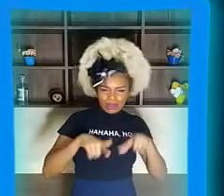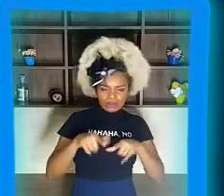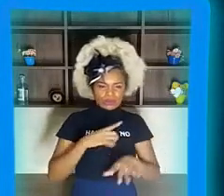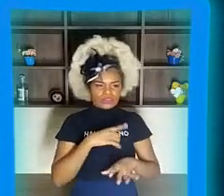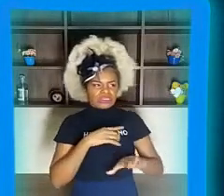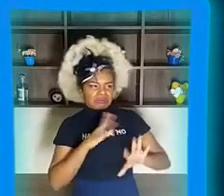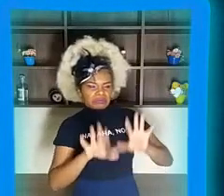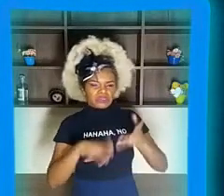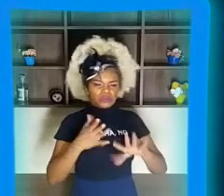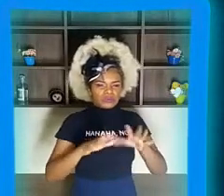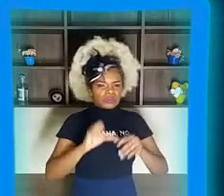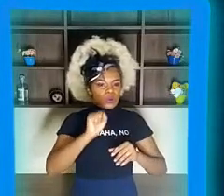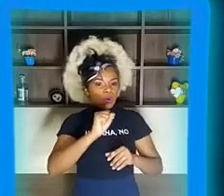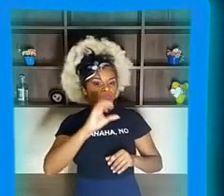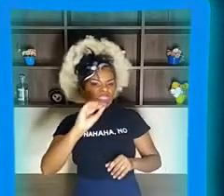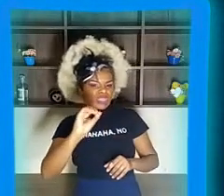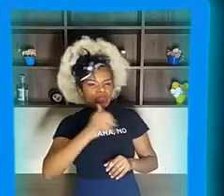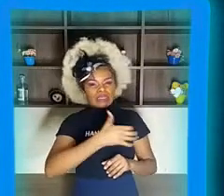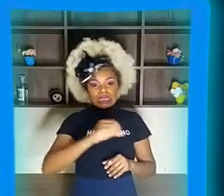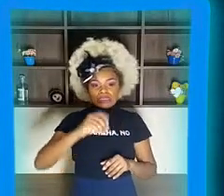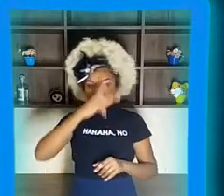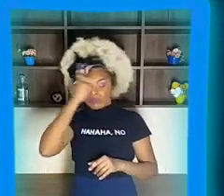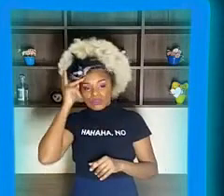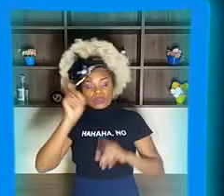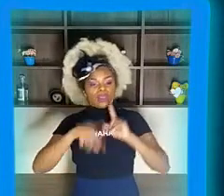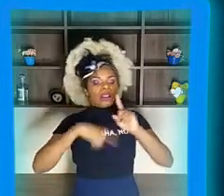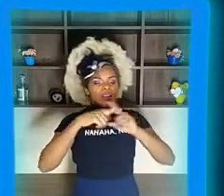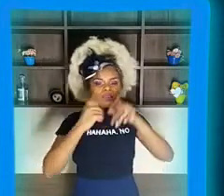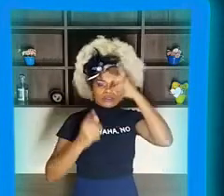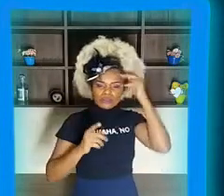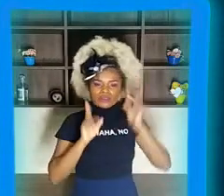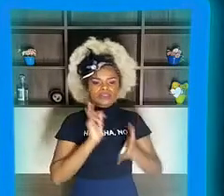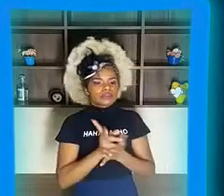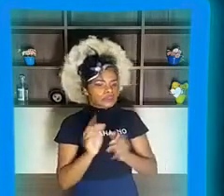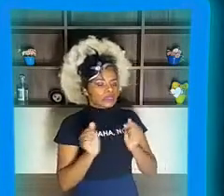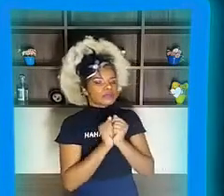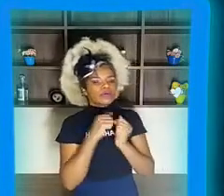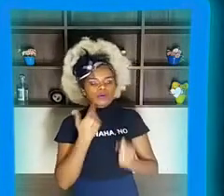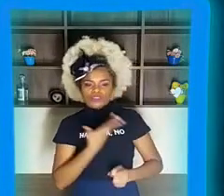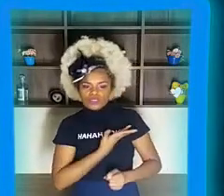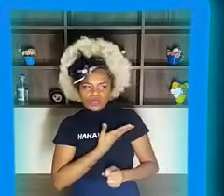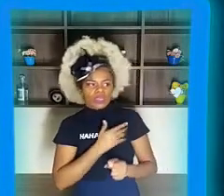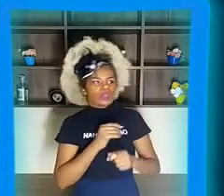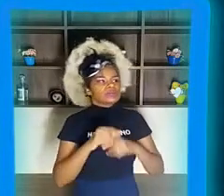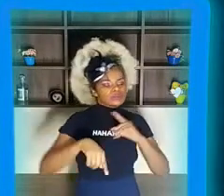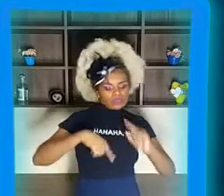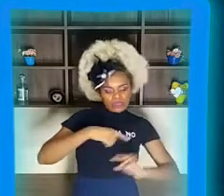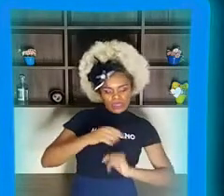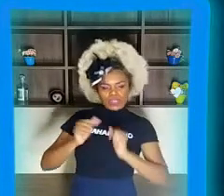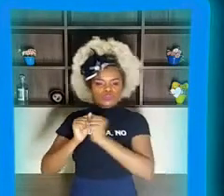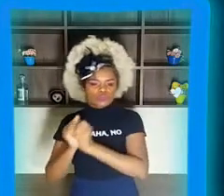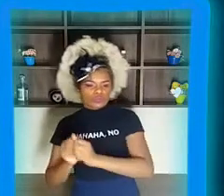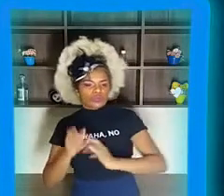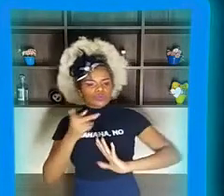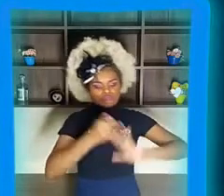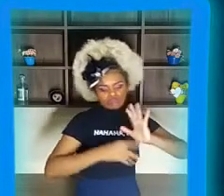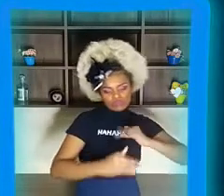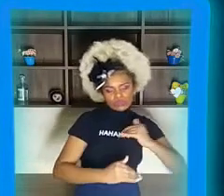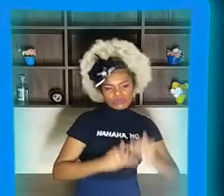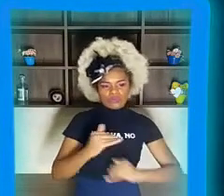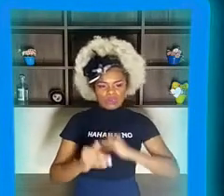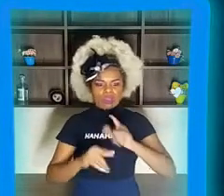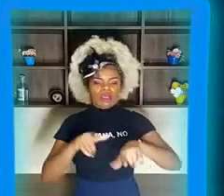por volta de 80, 100 pessoas, fora as pessoas, né, que estão sempre com a gente, nos rodeando, né, dentro do nosso processo